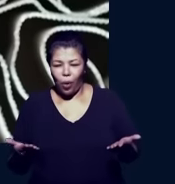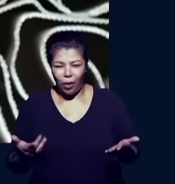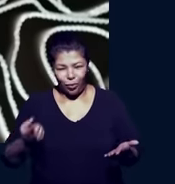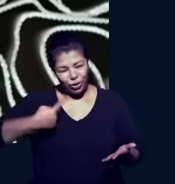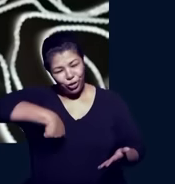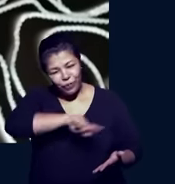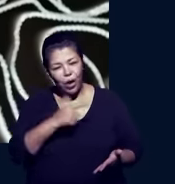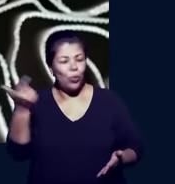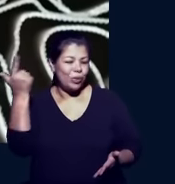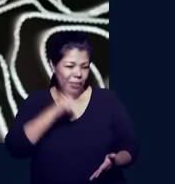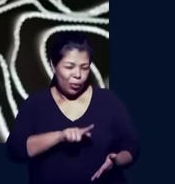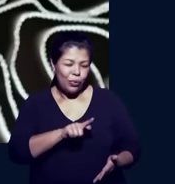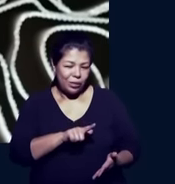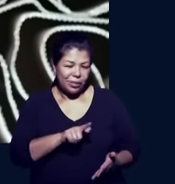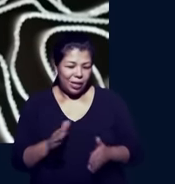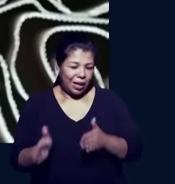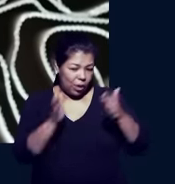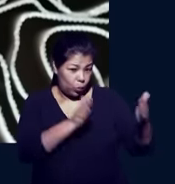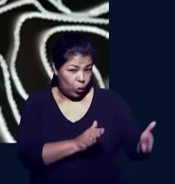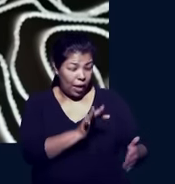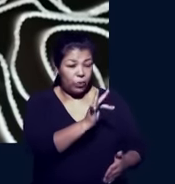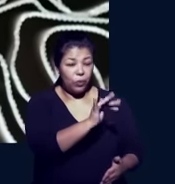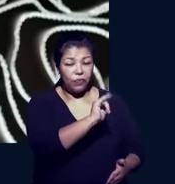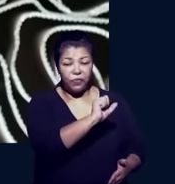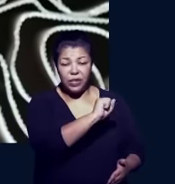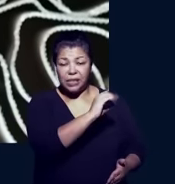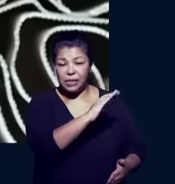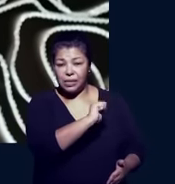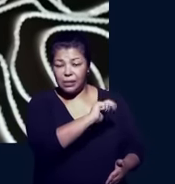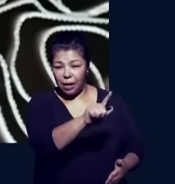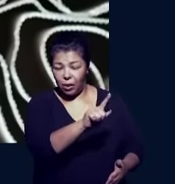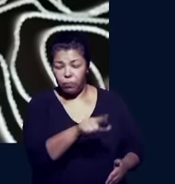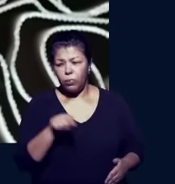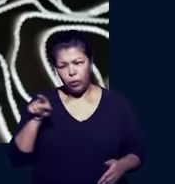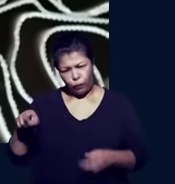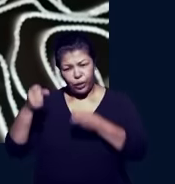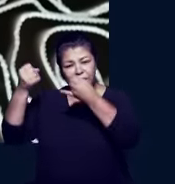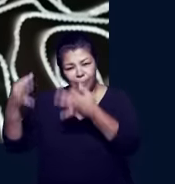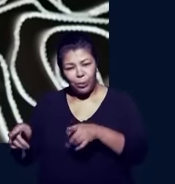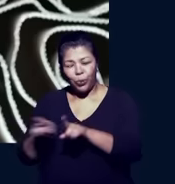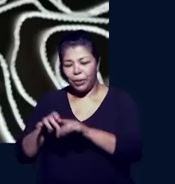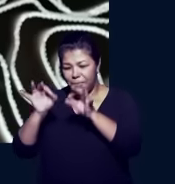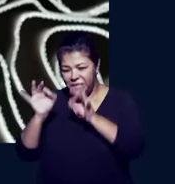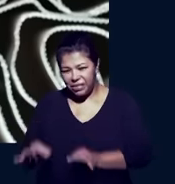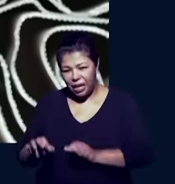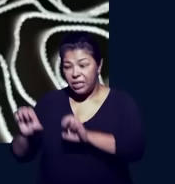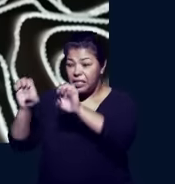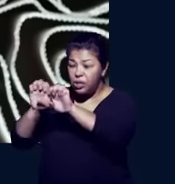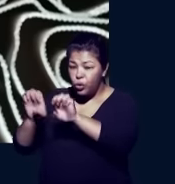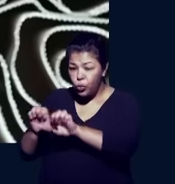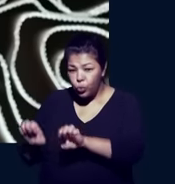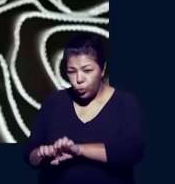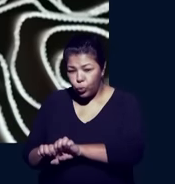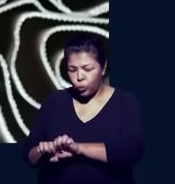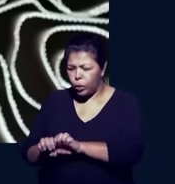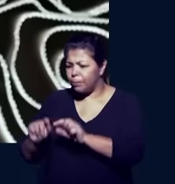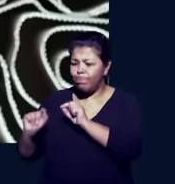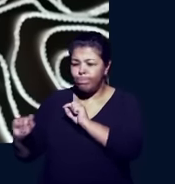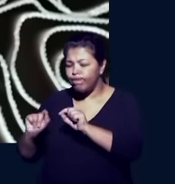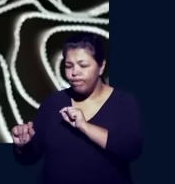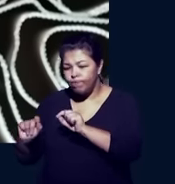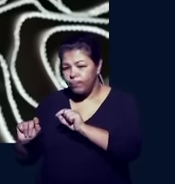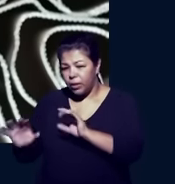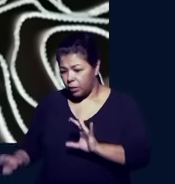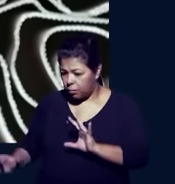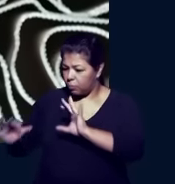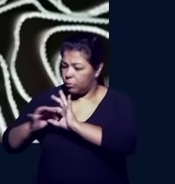entregando do lado fiscal né E como você falou uma coisa certa o arcabo ele tem uma vantagem né e e ele atrela